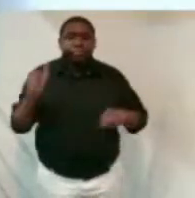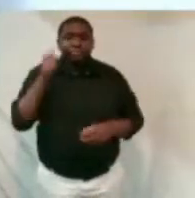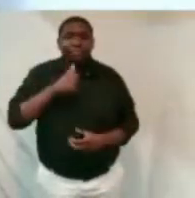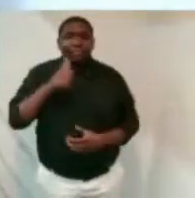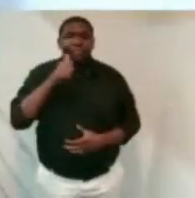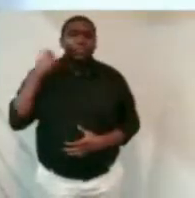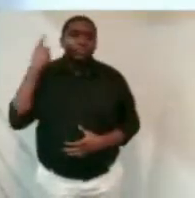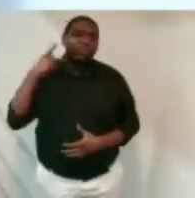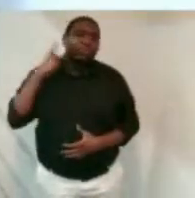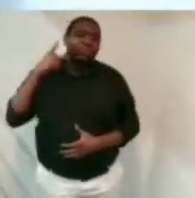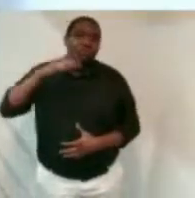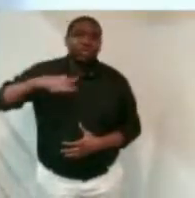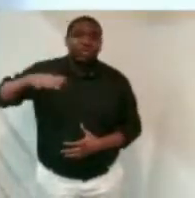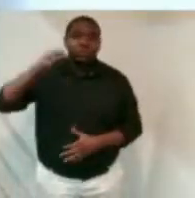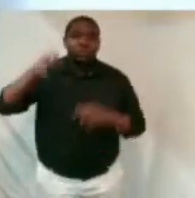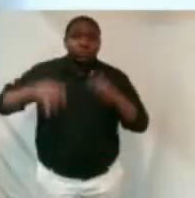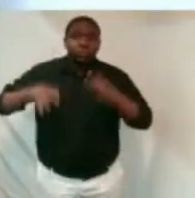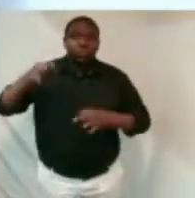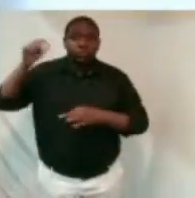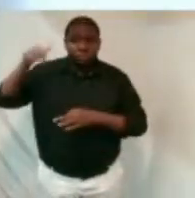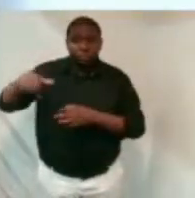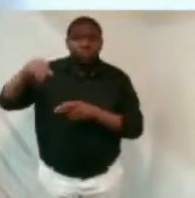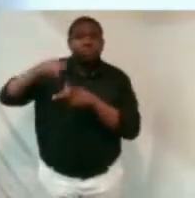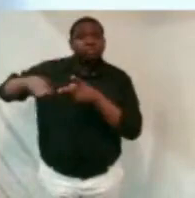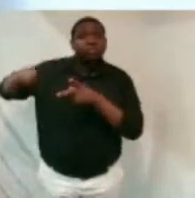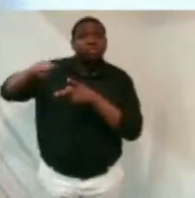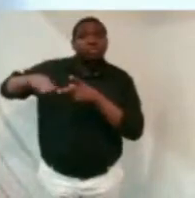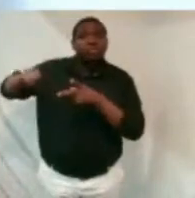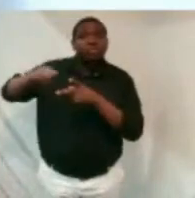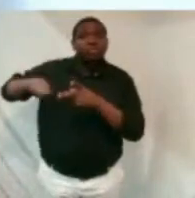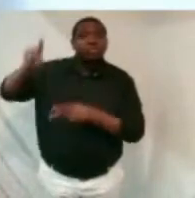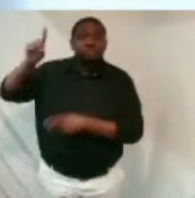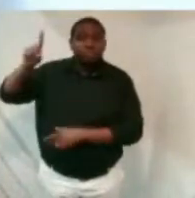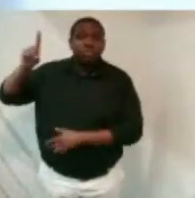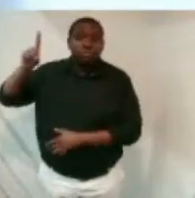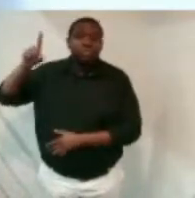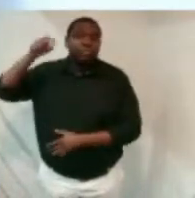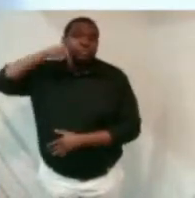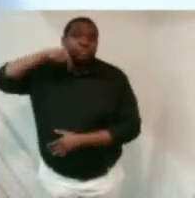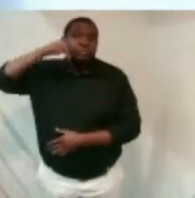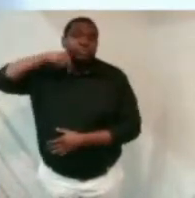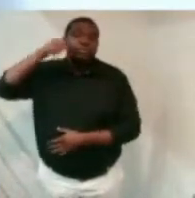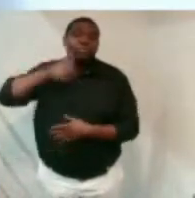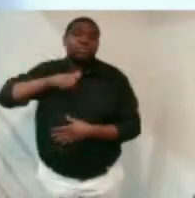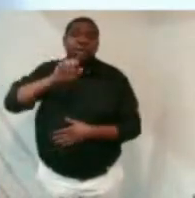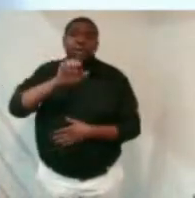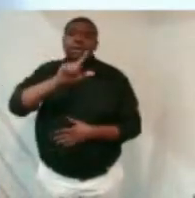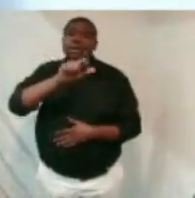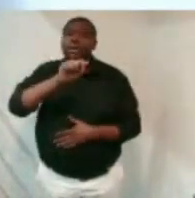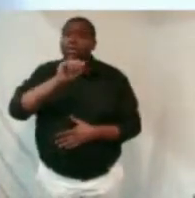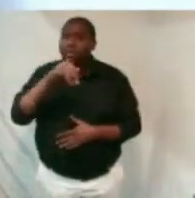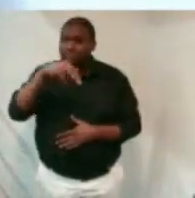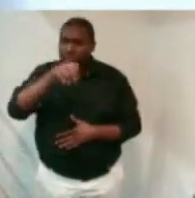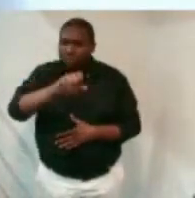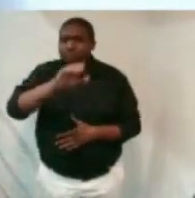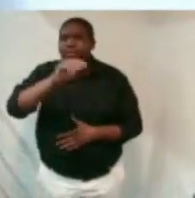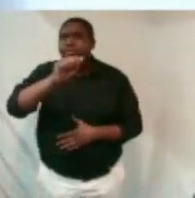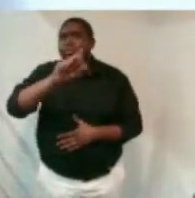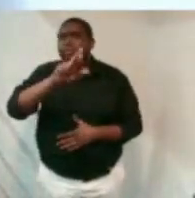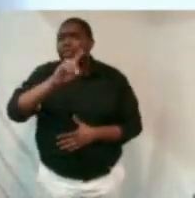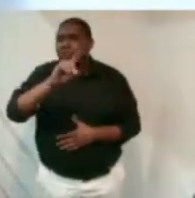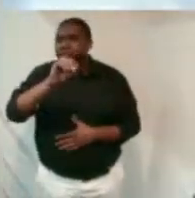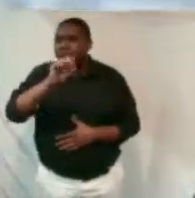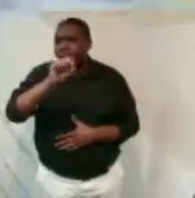senhora Procuradora-Geral de Justiça do Ministério Público do Rio Grande do Norte, Elaine Cardoso de Matos Novaes